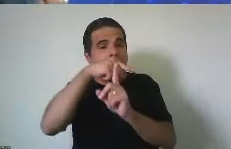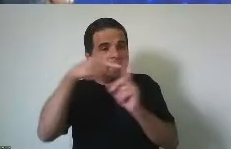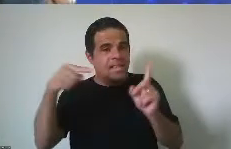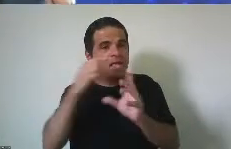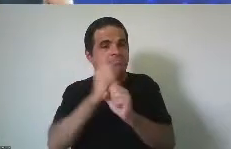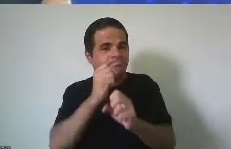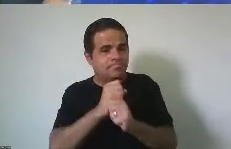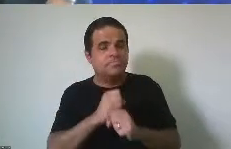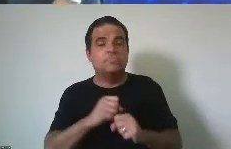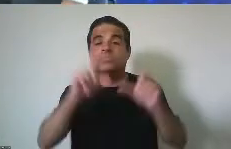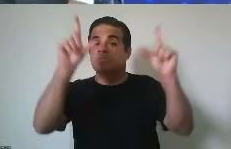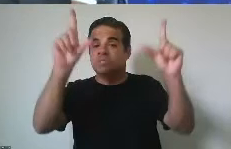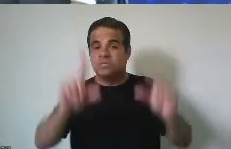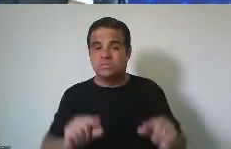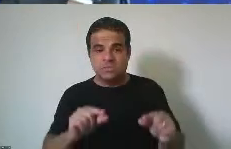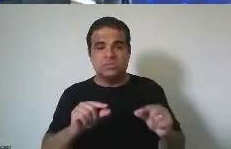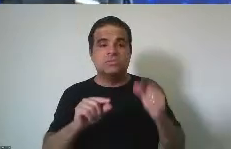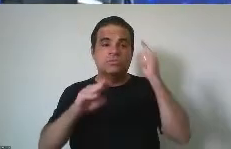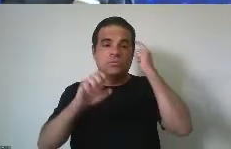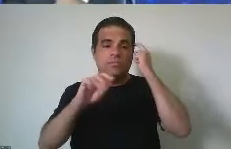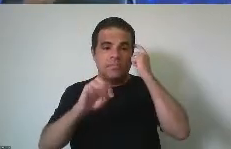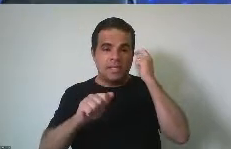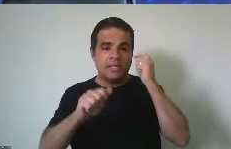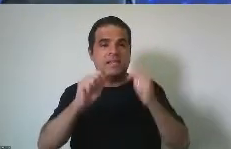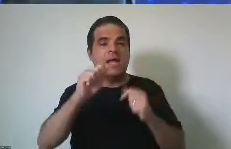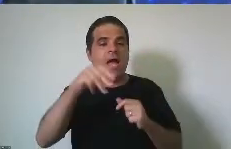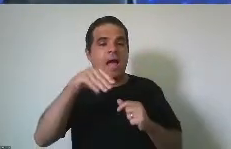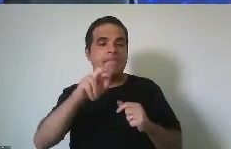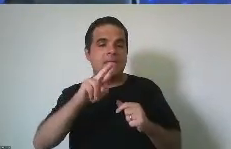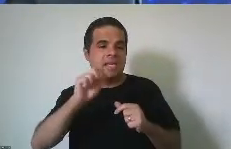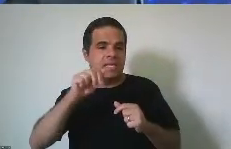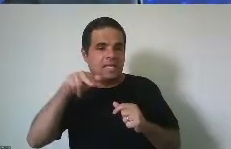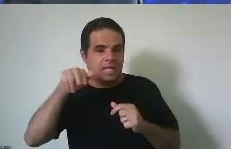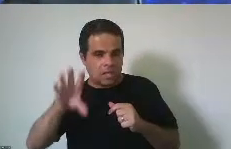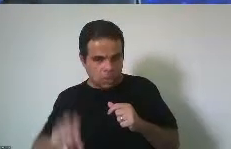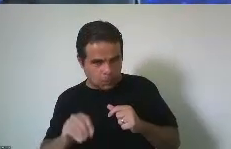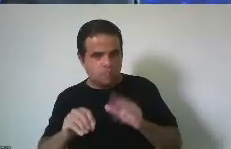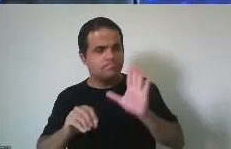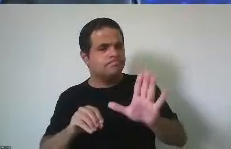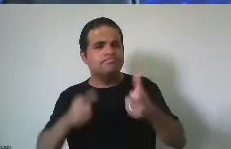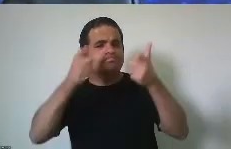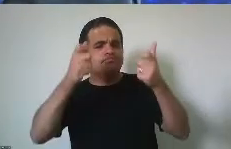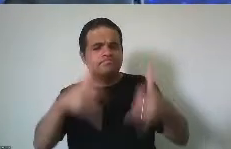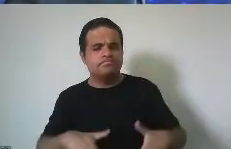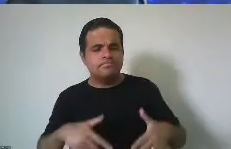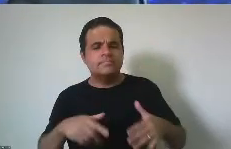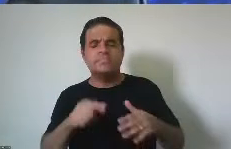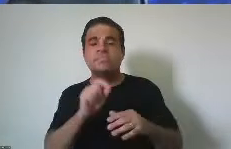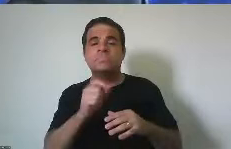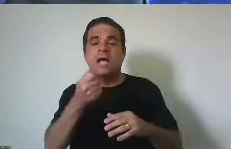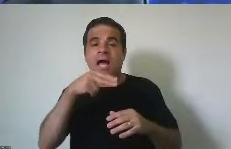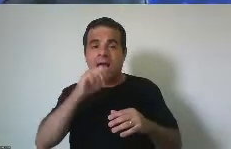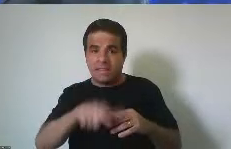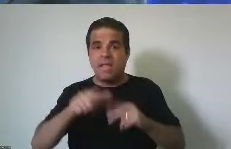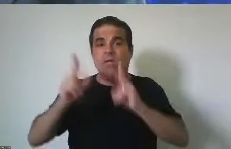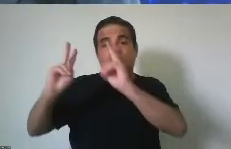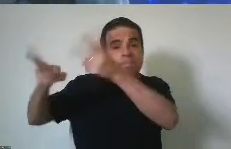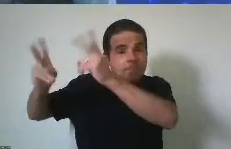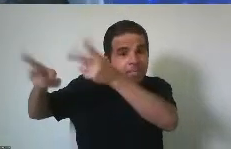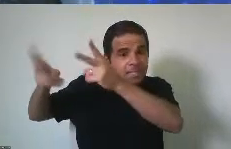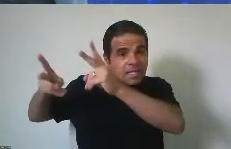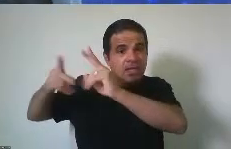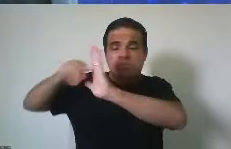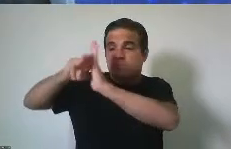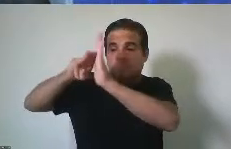uma redução do Beta americano mas aqui o que eu quero destacado do worker regulatório que está mantendo a metodologia